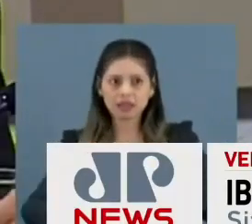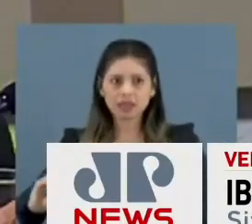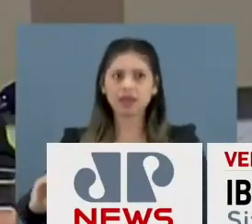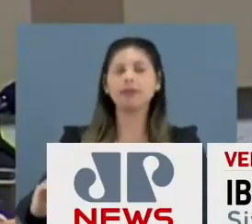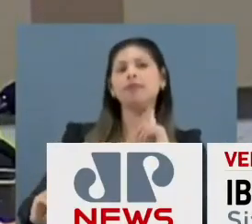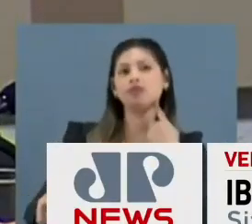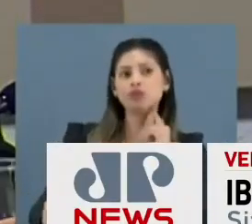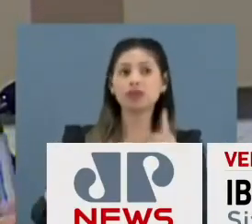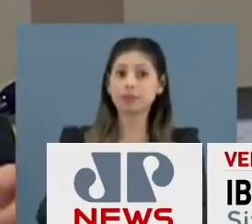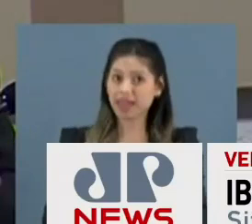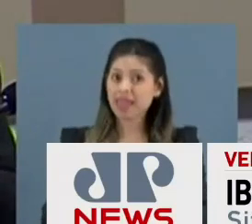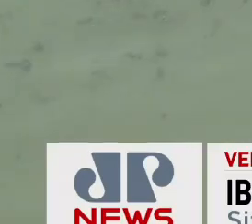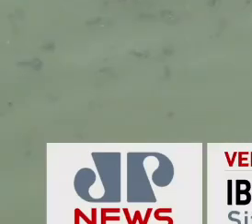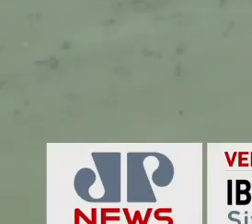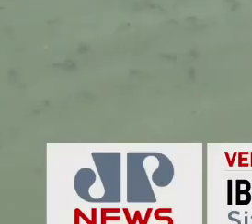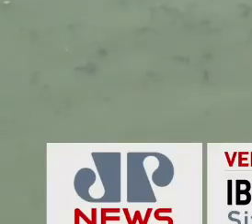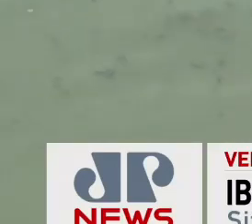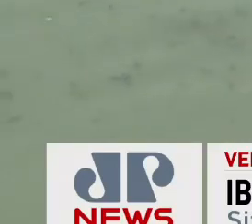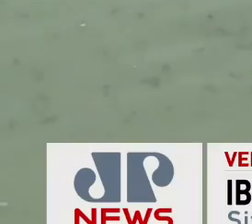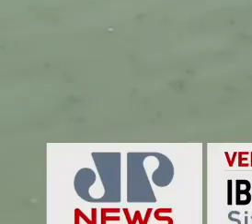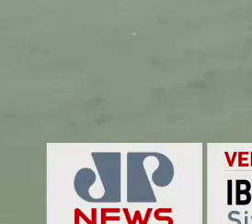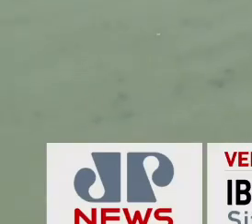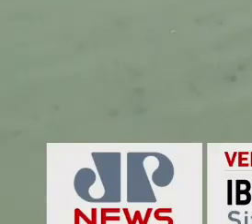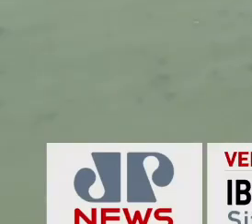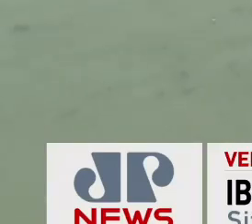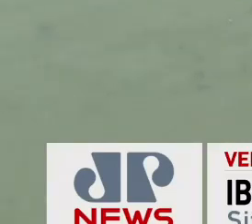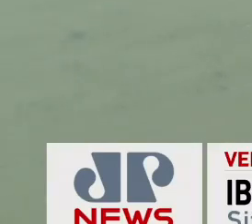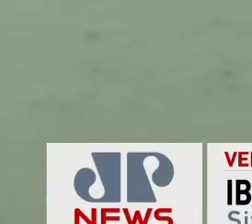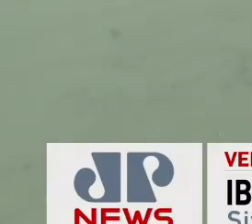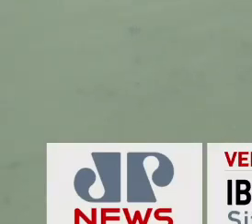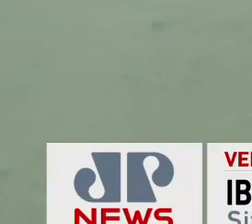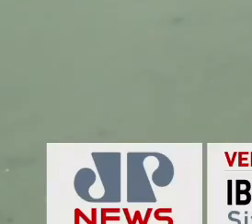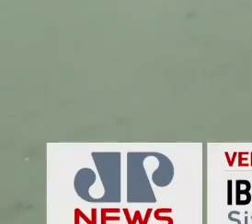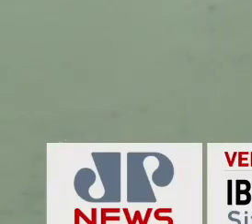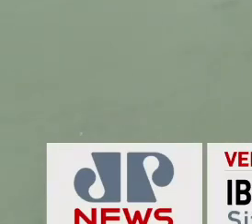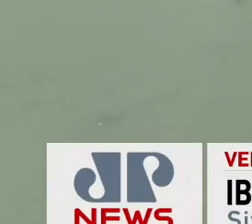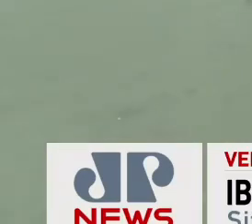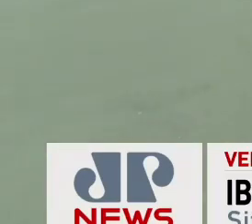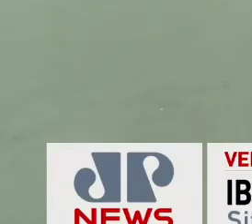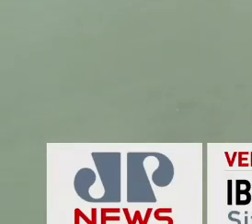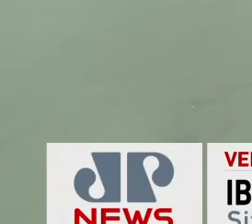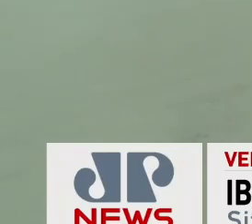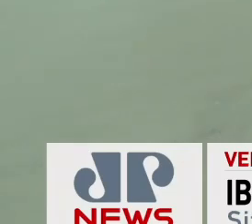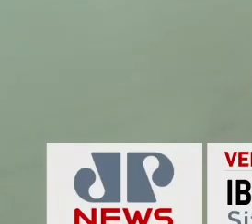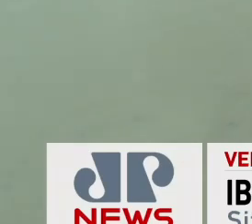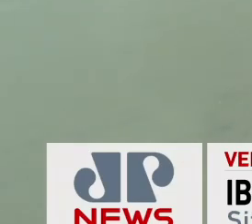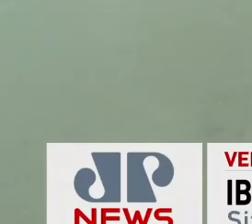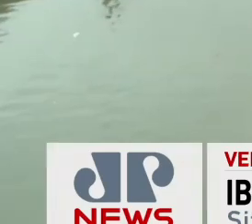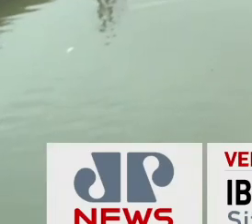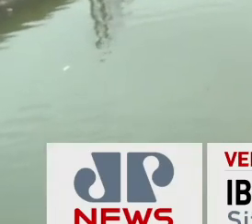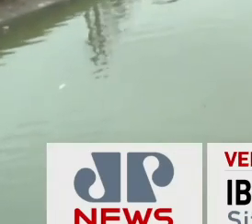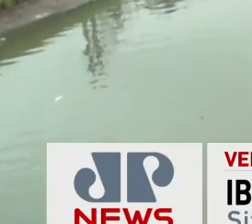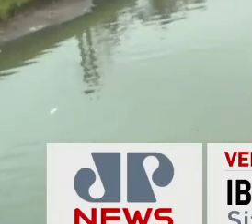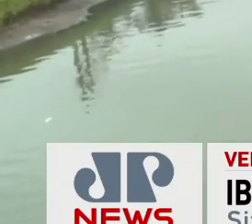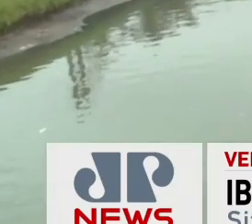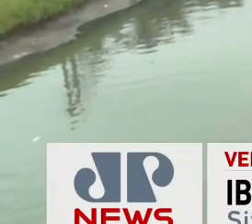é fator chave. Ilana lembra, porém, que o acesso ao saneamento básico reflete as desigualdades